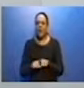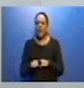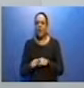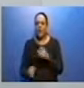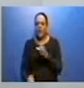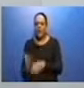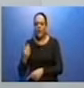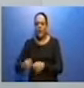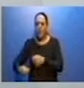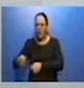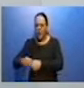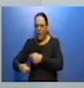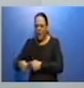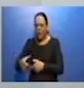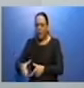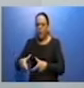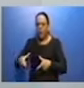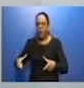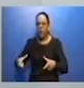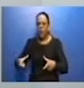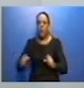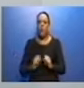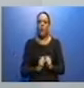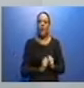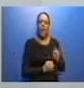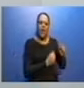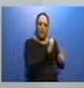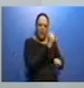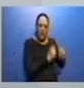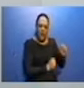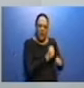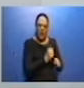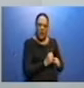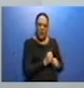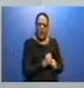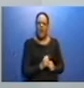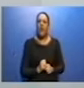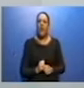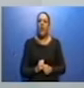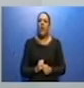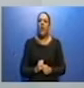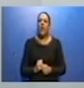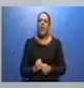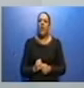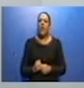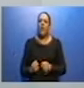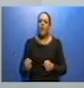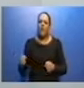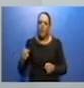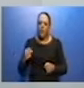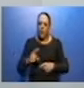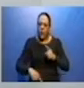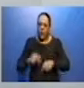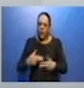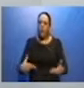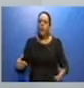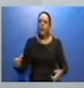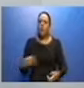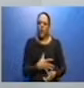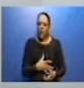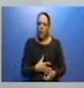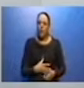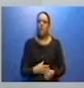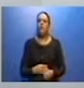consequência aí da industrialização, da chegada de novos produtos. Começou também o transporte